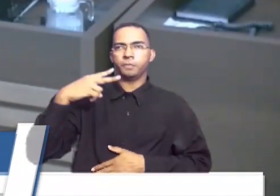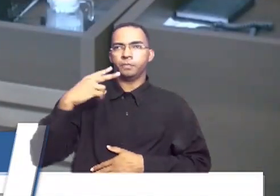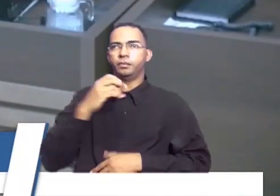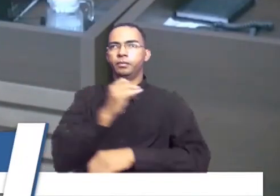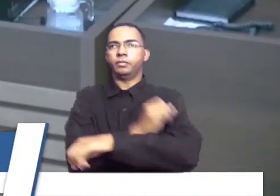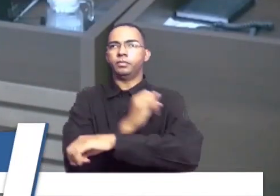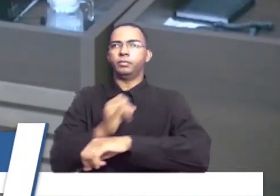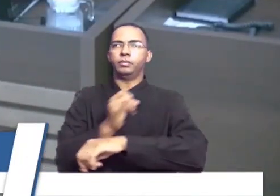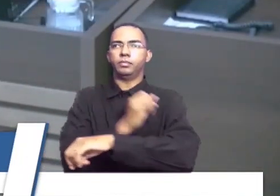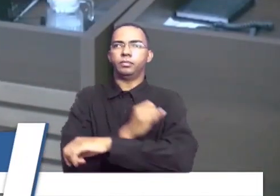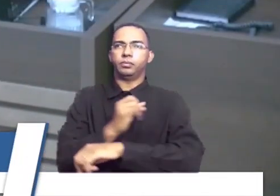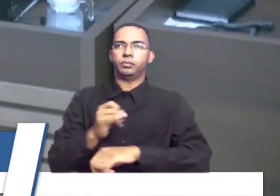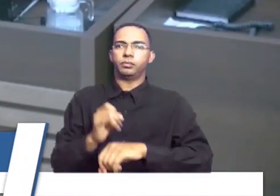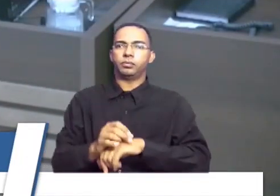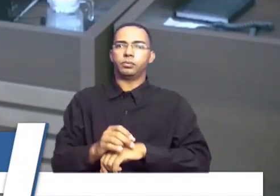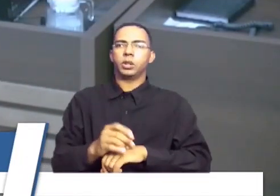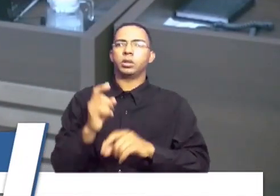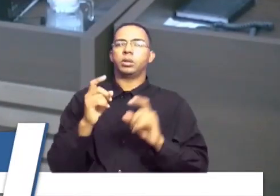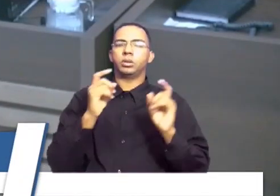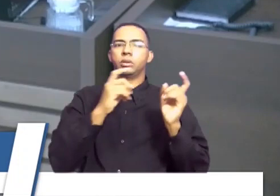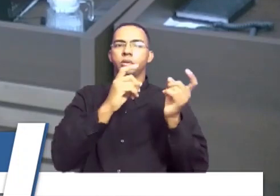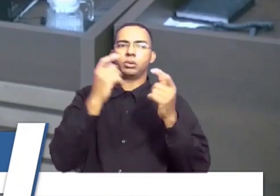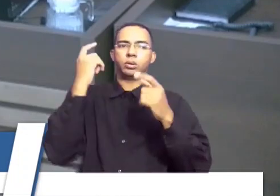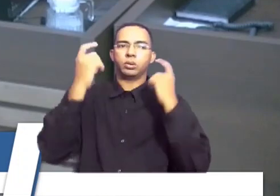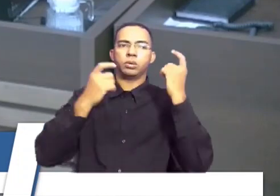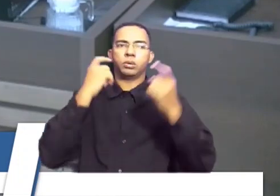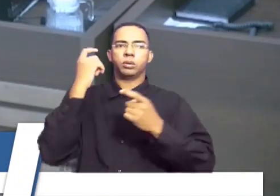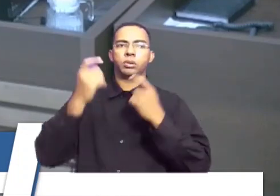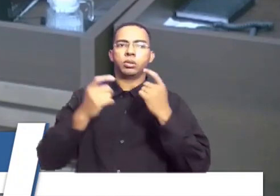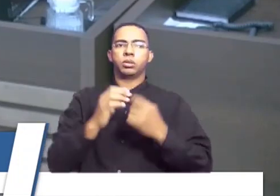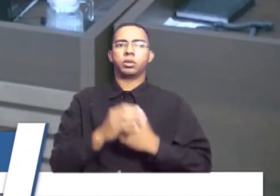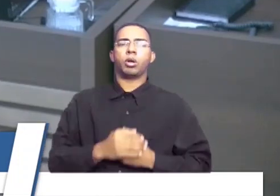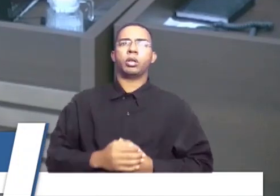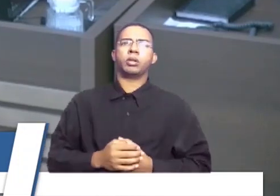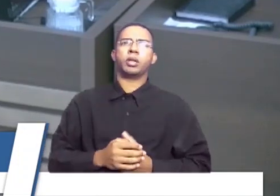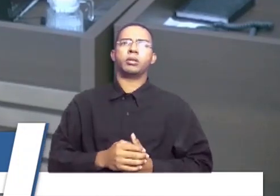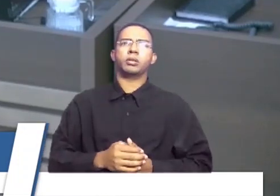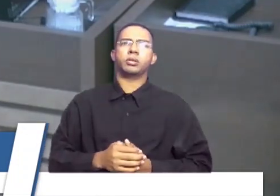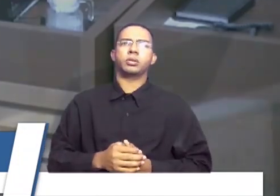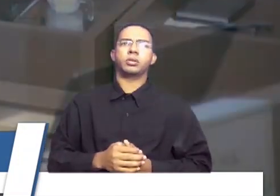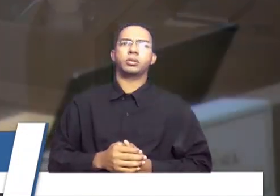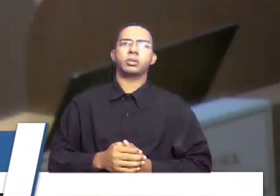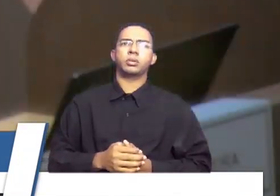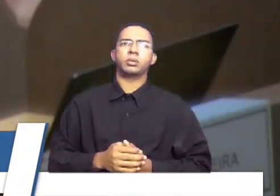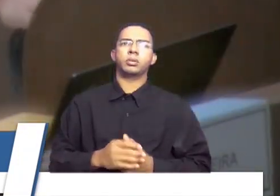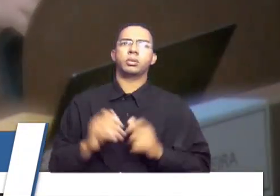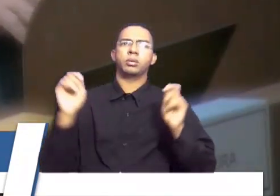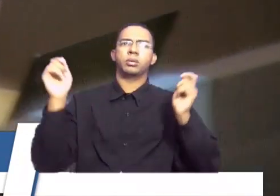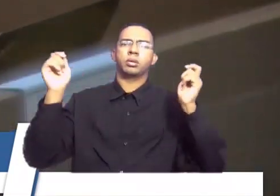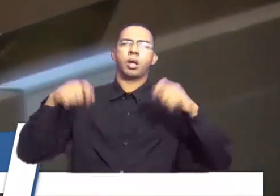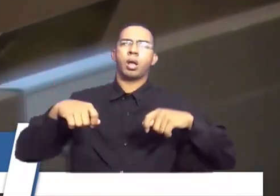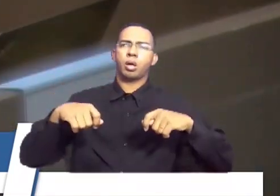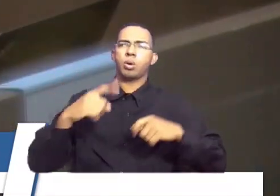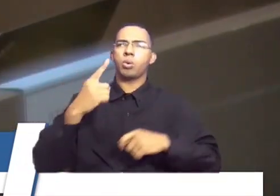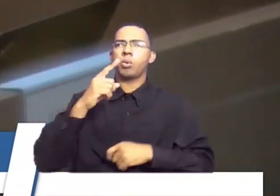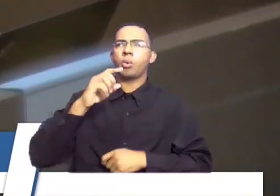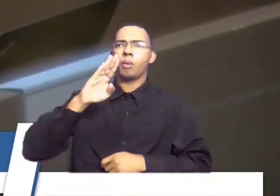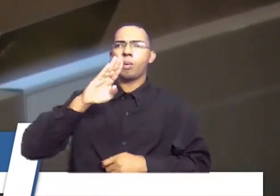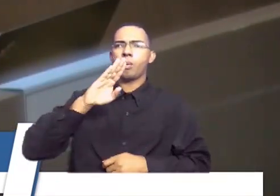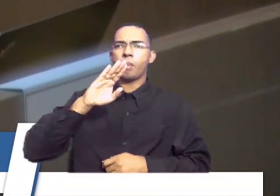essa mesma preocupação do vereador Claudinei da Rocha, nós fizemos uma propositiva de R$1 milhão para o